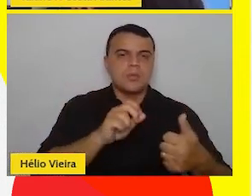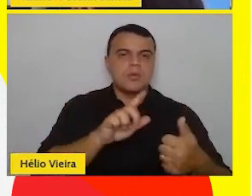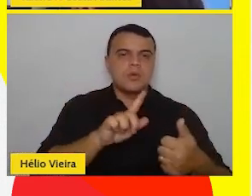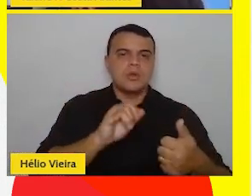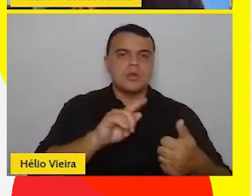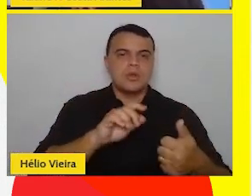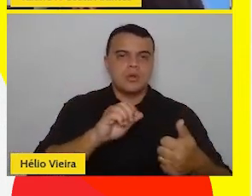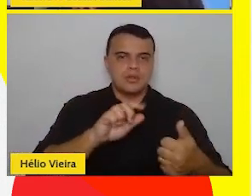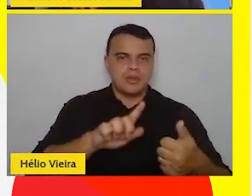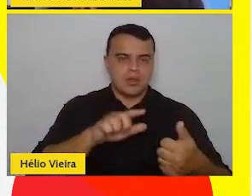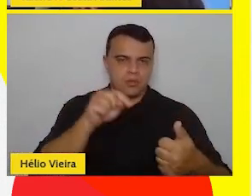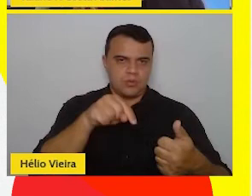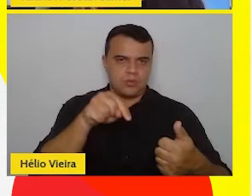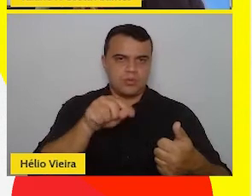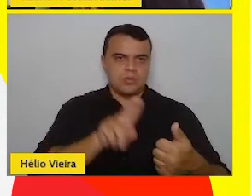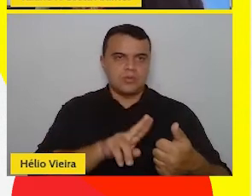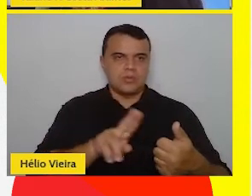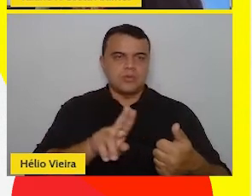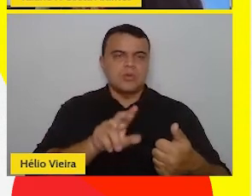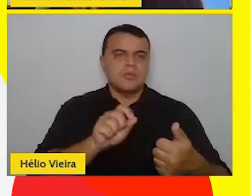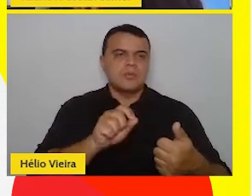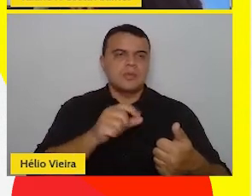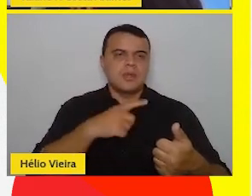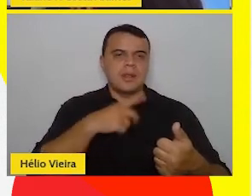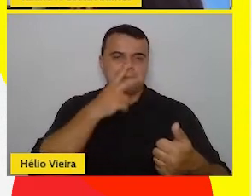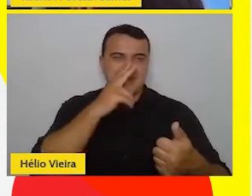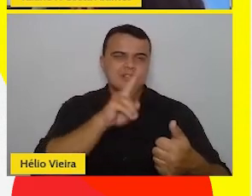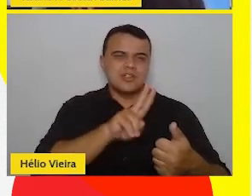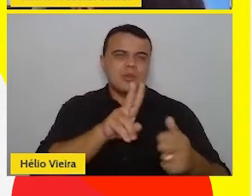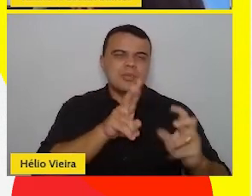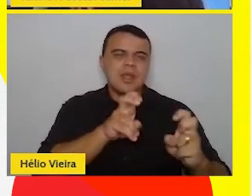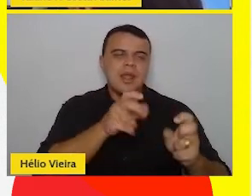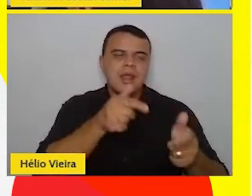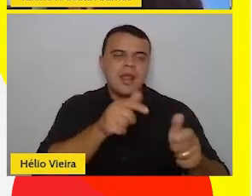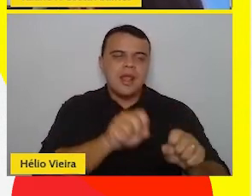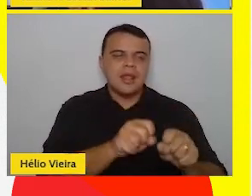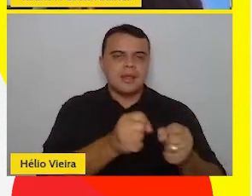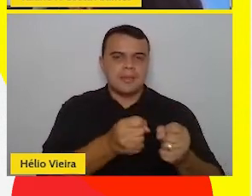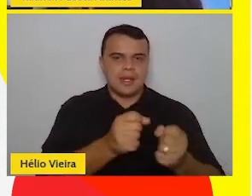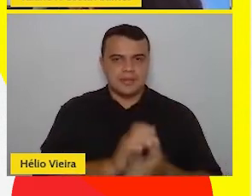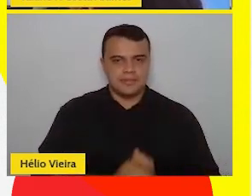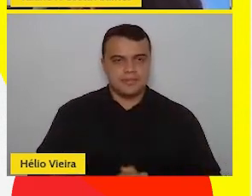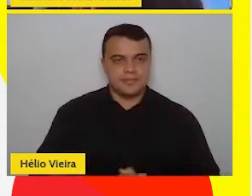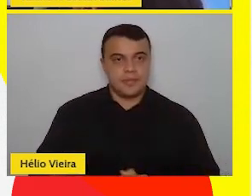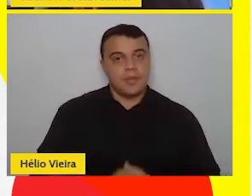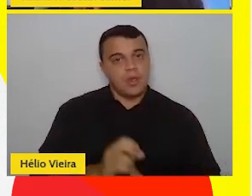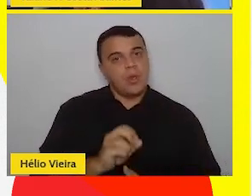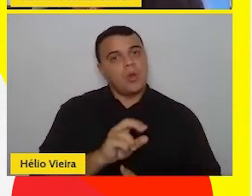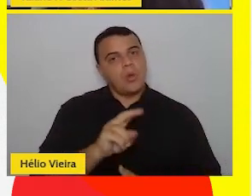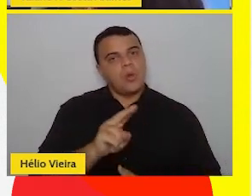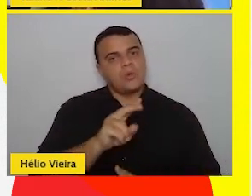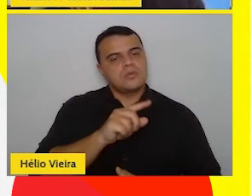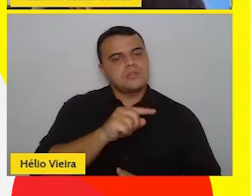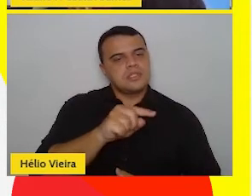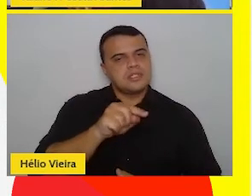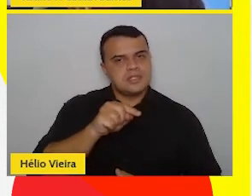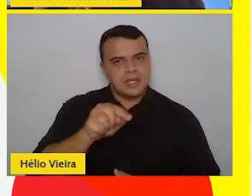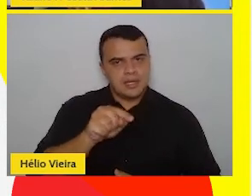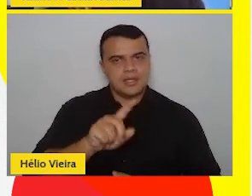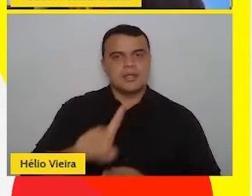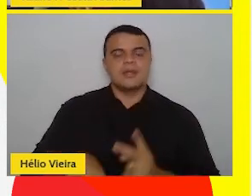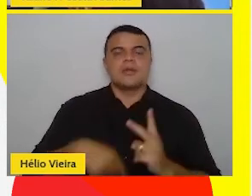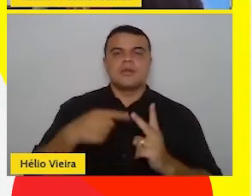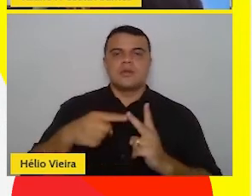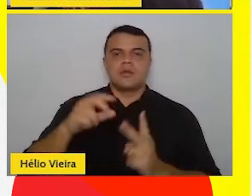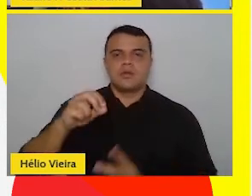poligonal, que a gente chama também de linha quebrada, né? Ou então zigue-zague. A gente tem a